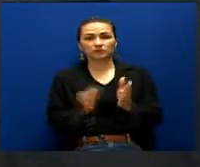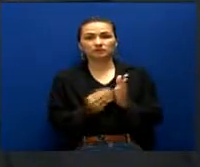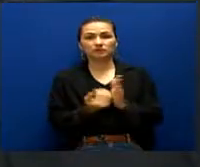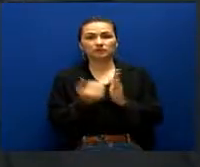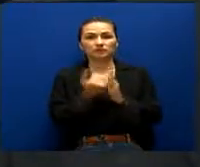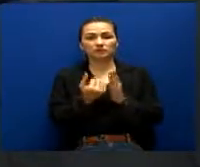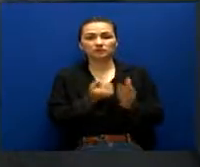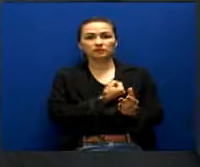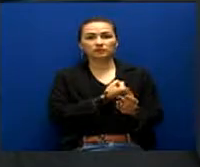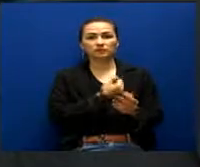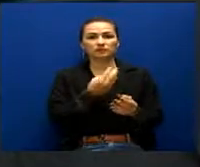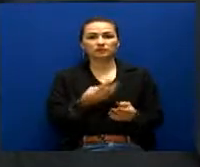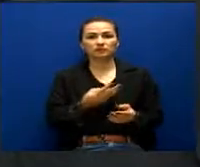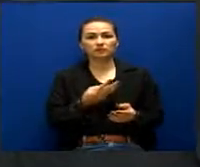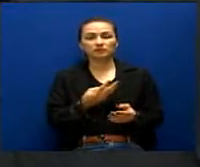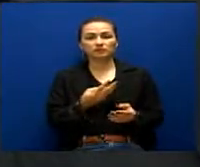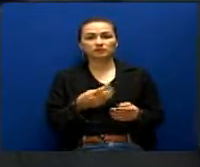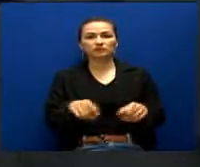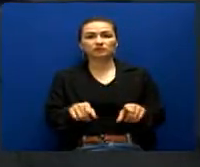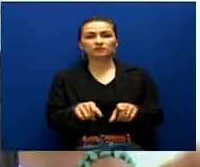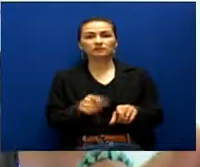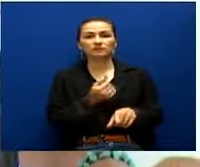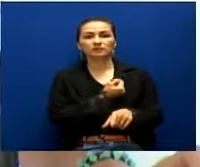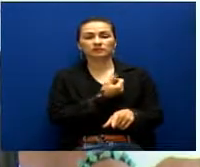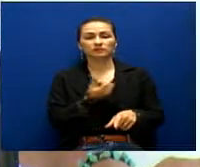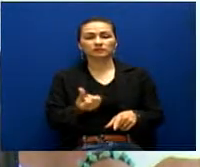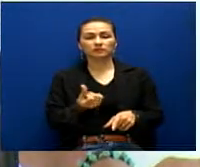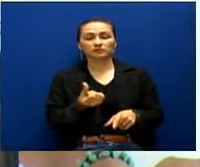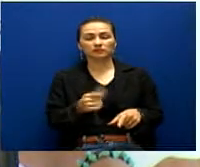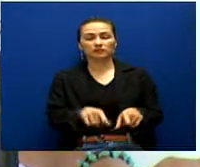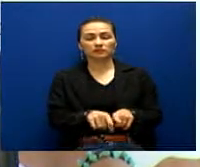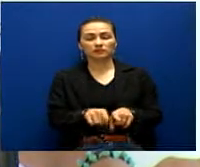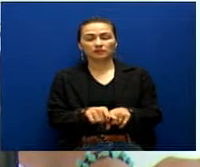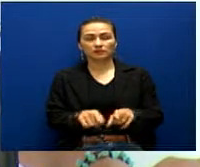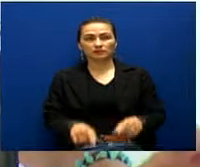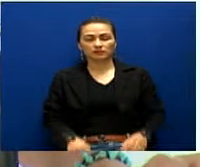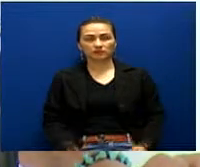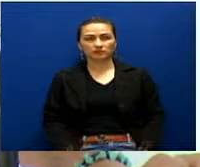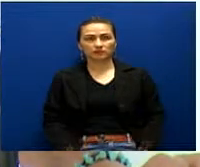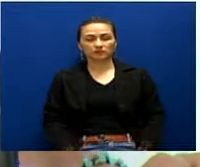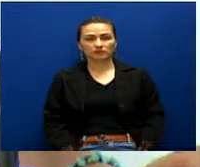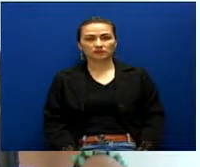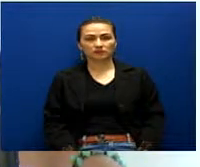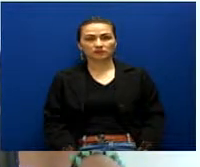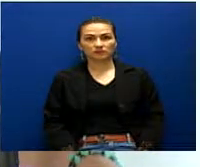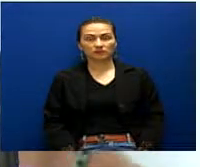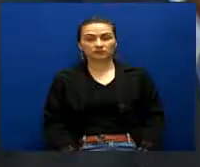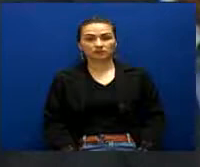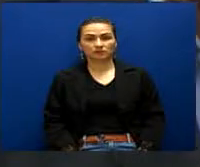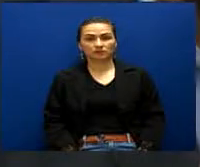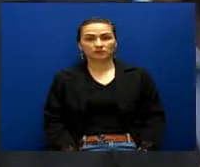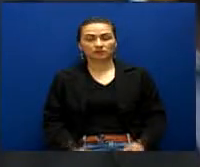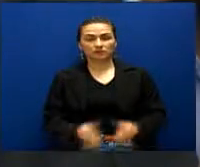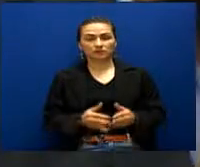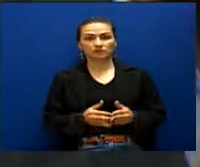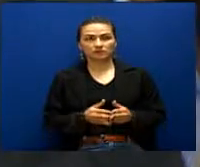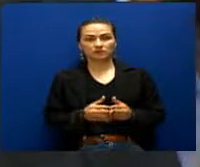a mesma procedência da primeira discussão. Sim, pela derrubada da inconstitucionalidade. A Comissão de Economia vai votar não,